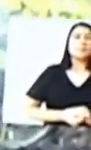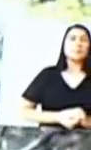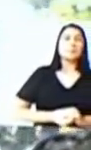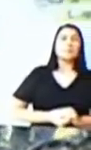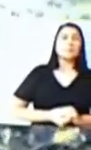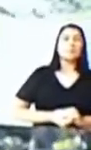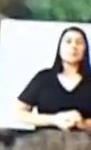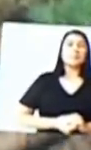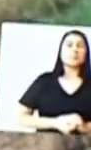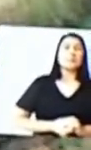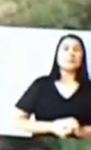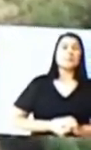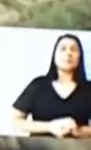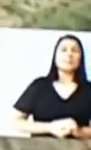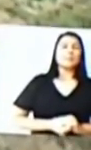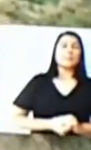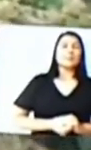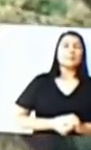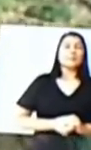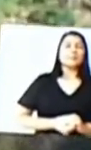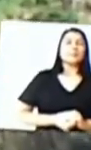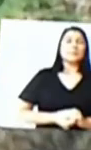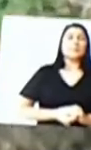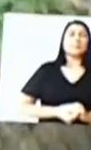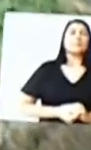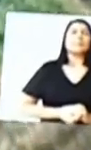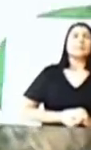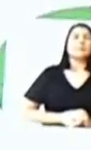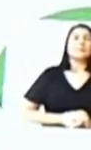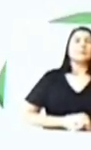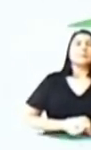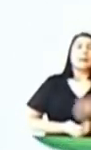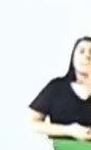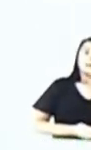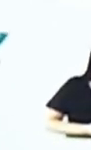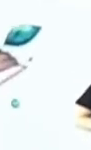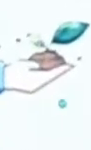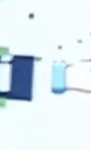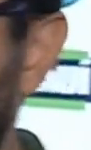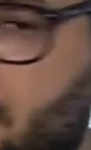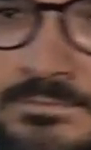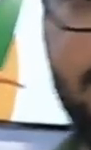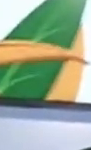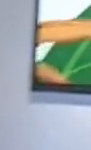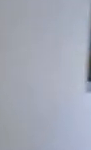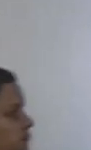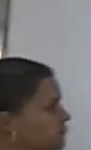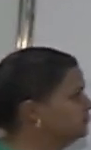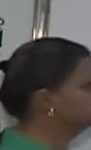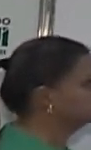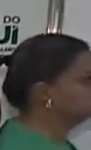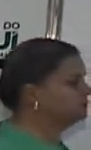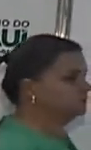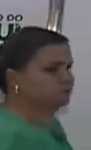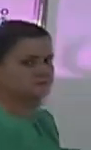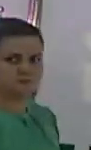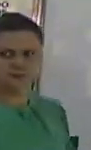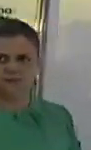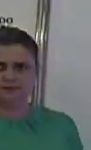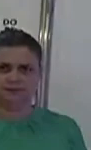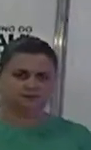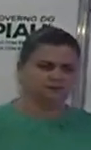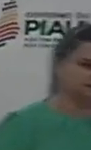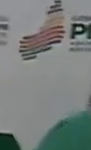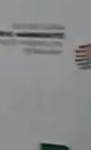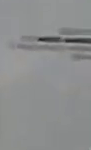distribuir 4 milhões de mudas, a gente também vai estar distribuindo mudas aqui no evento. Ok, muito obrigado então, Daniel Guimarães, ele que é auditor fiscal e ambiental